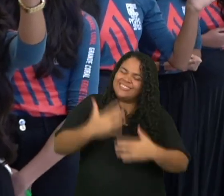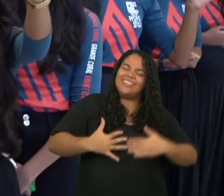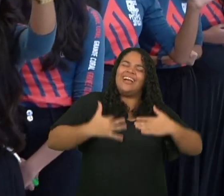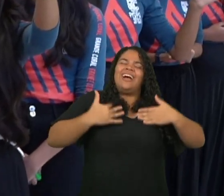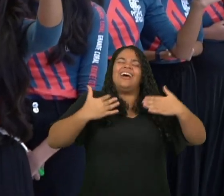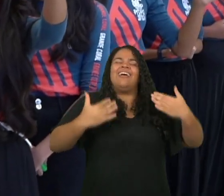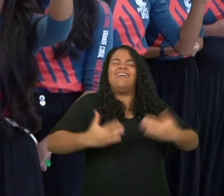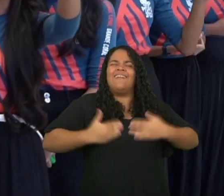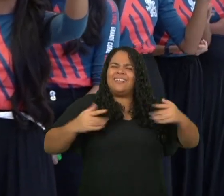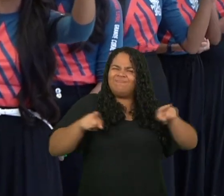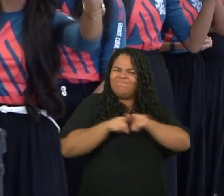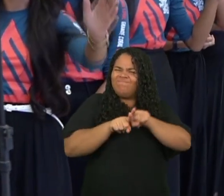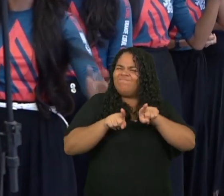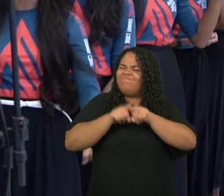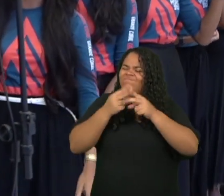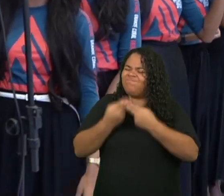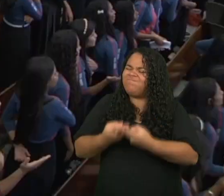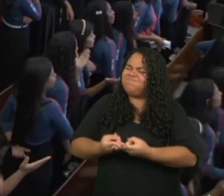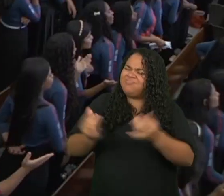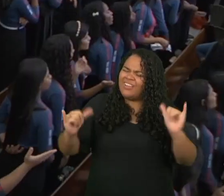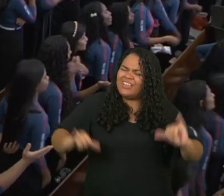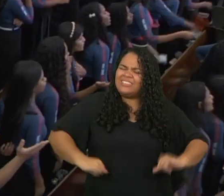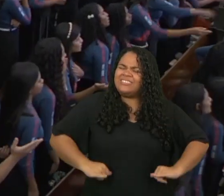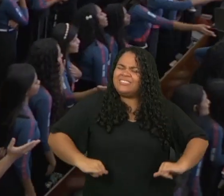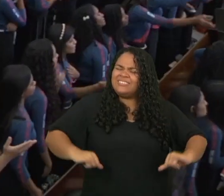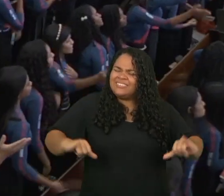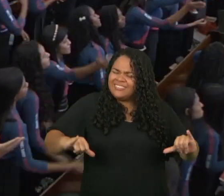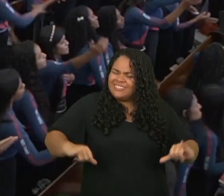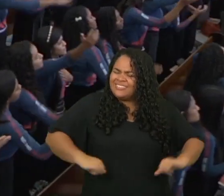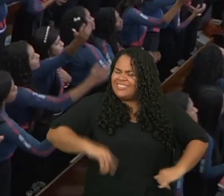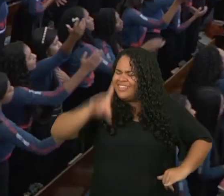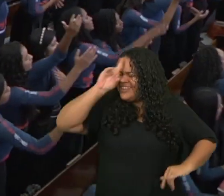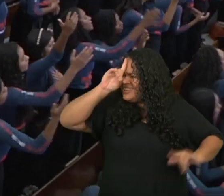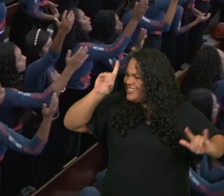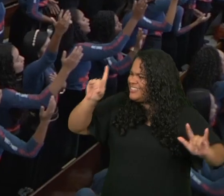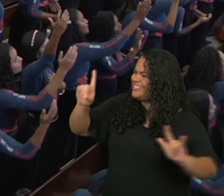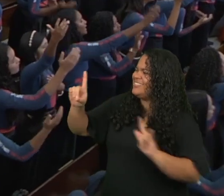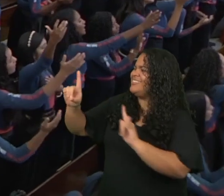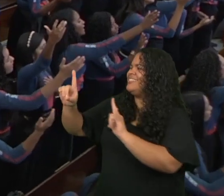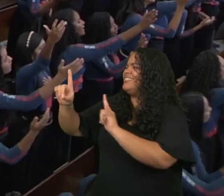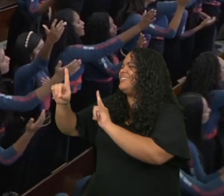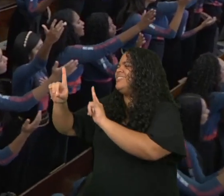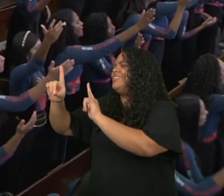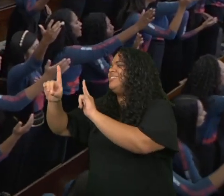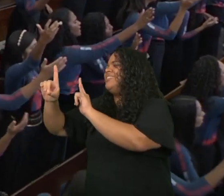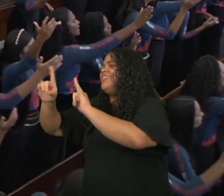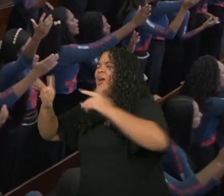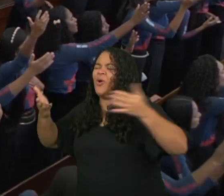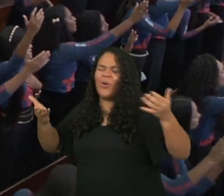partilhando a tua dor. Levanta a mão e diz bem alto para terminar. E